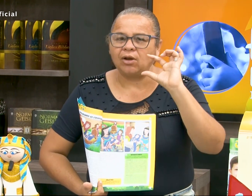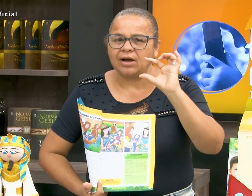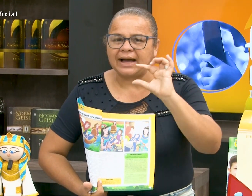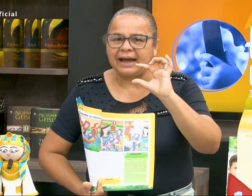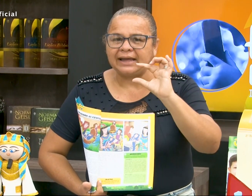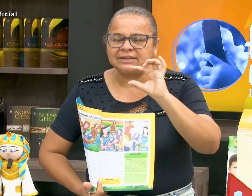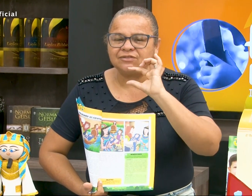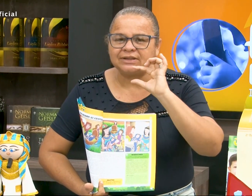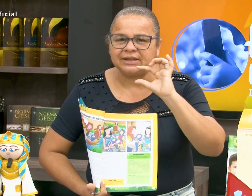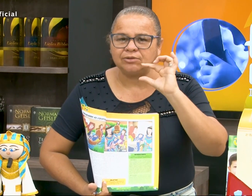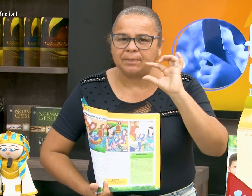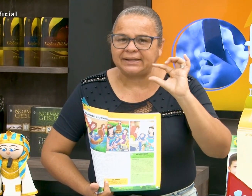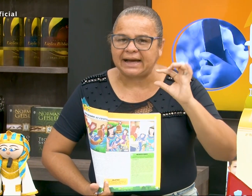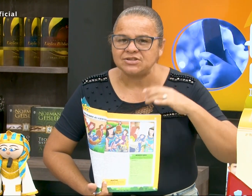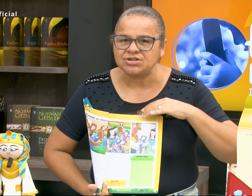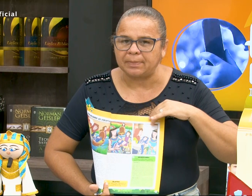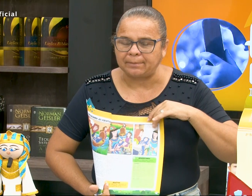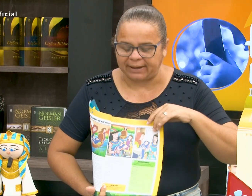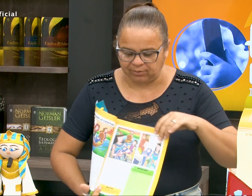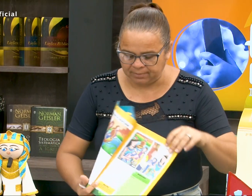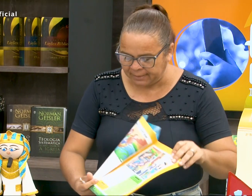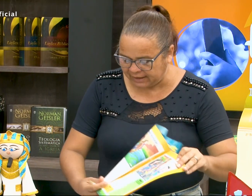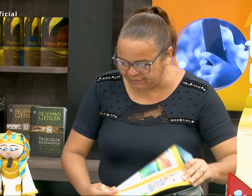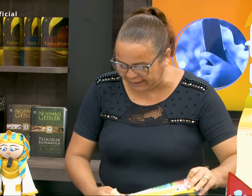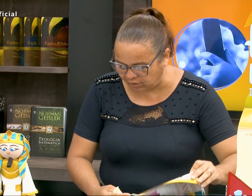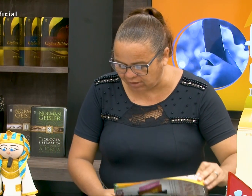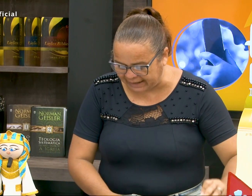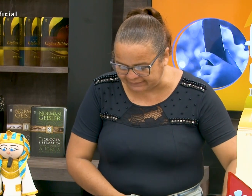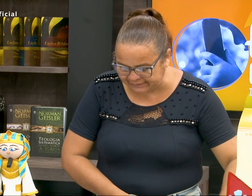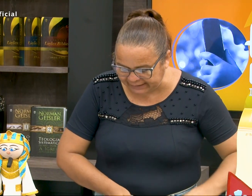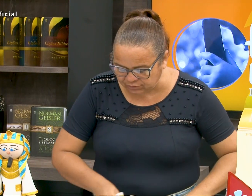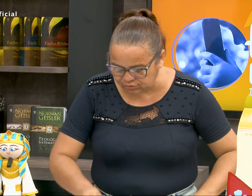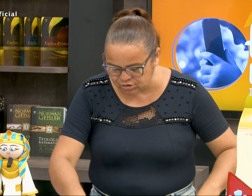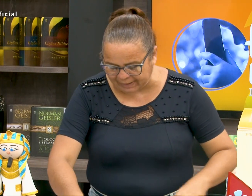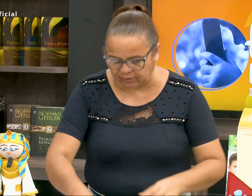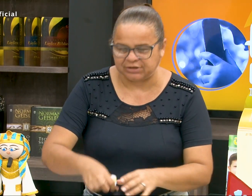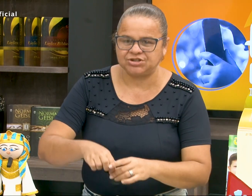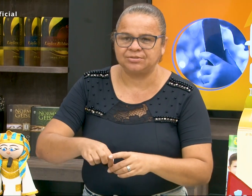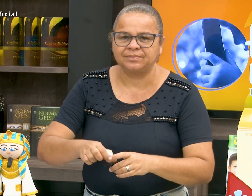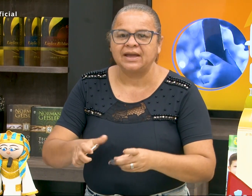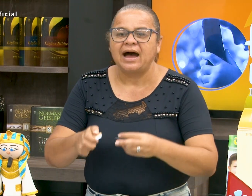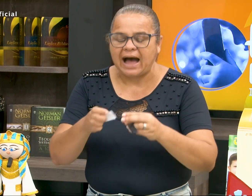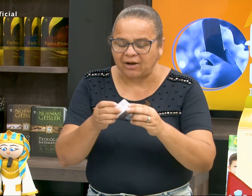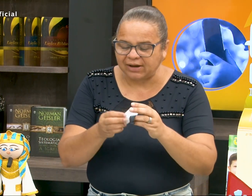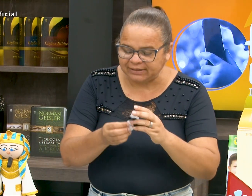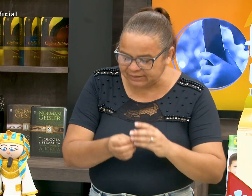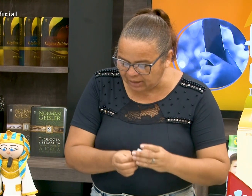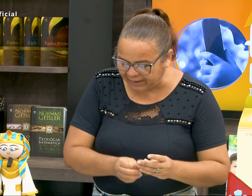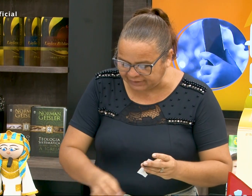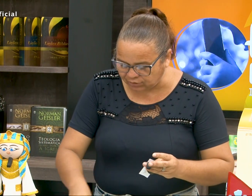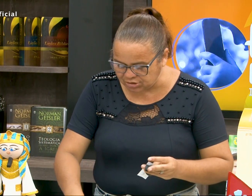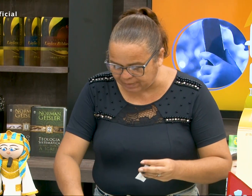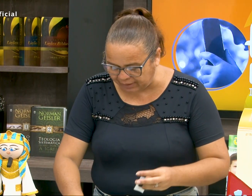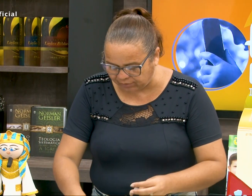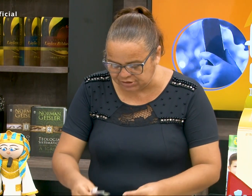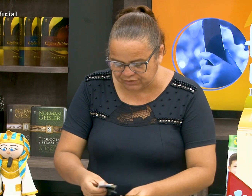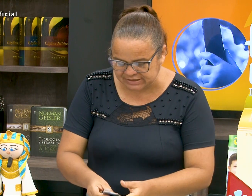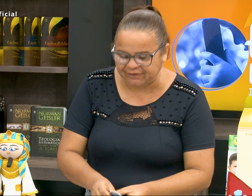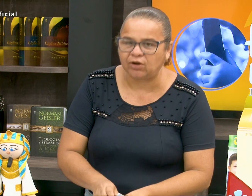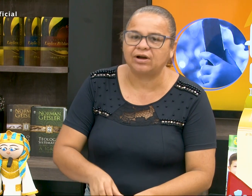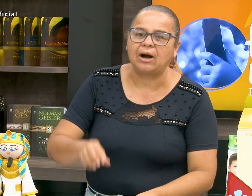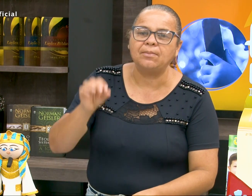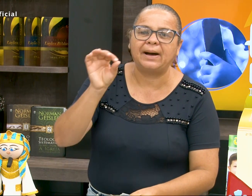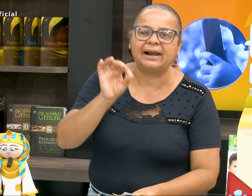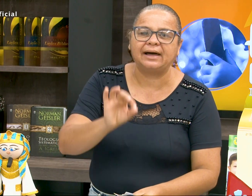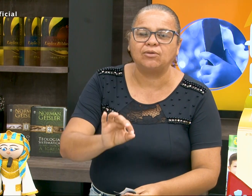vai colocar ele dividido em pedaços de papel e vai colocar dentro dos balões. Agora, não é em todos os balões. Você